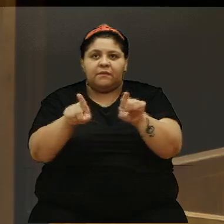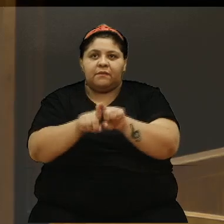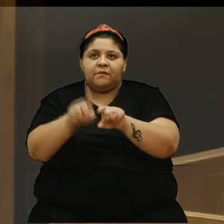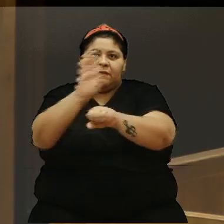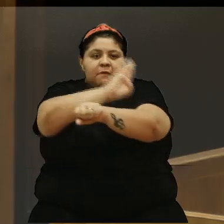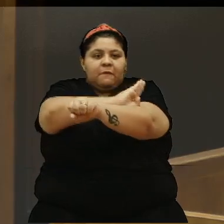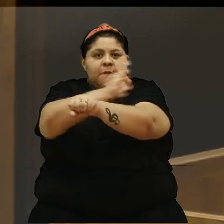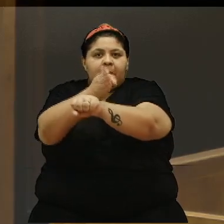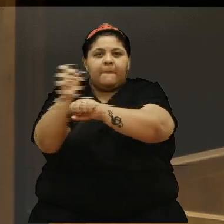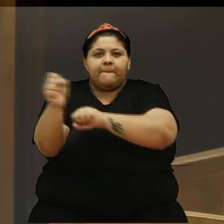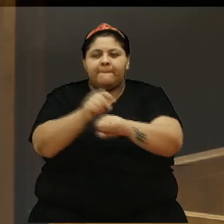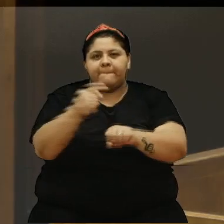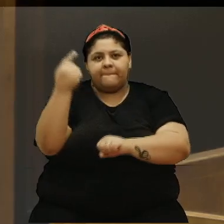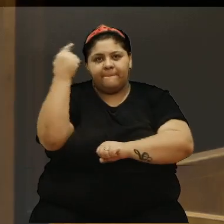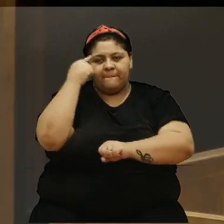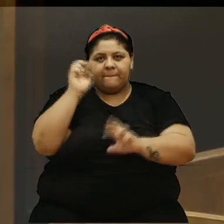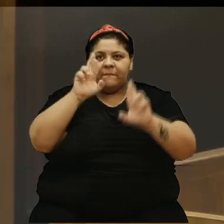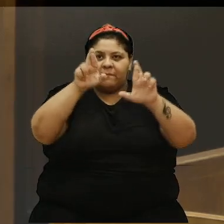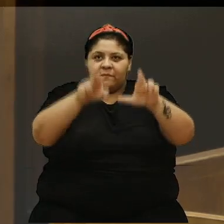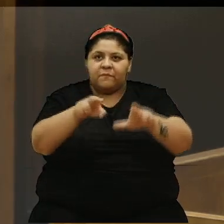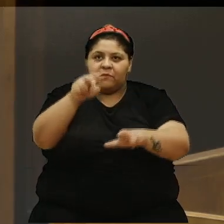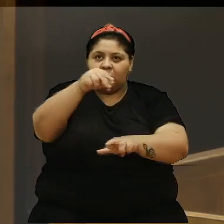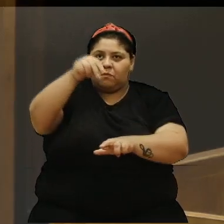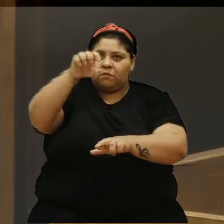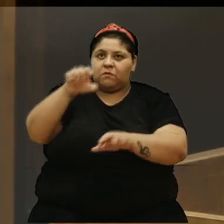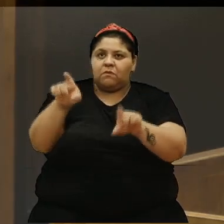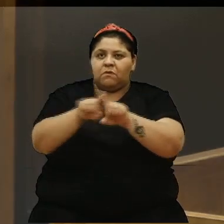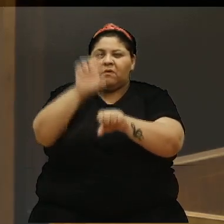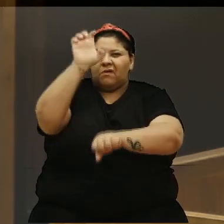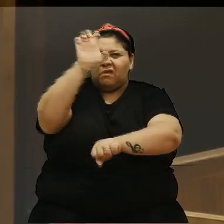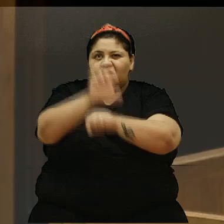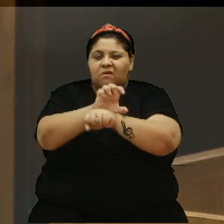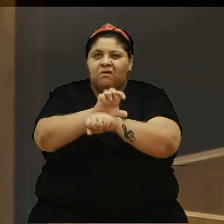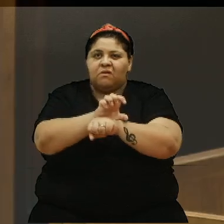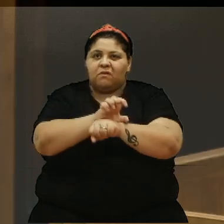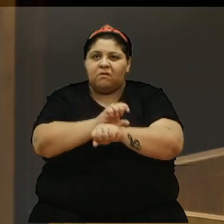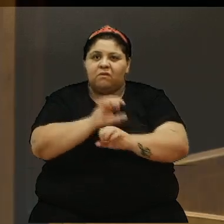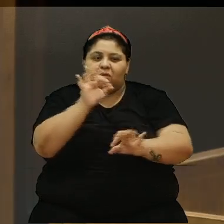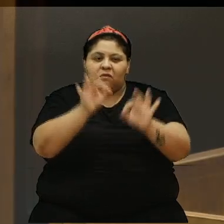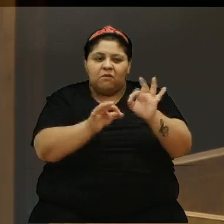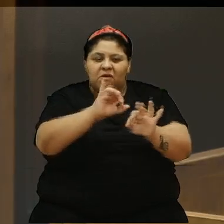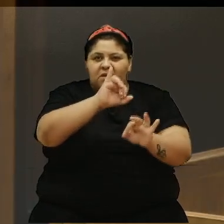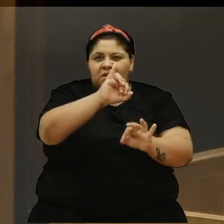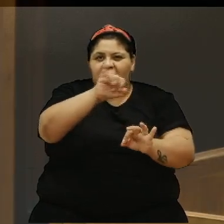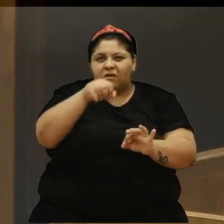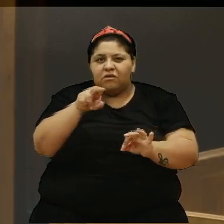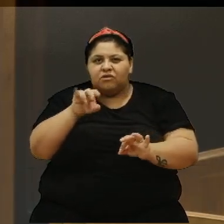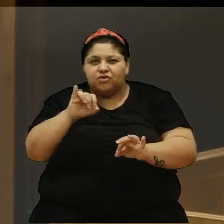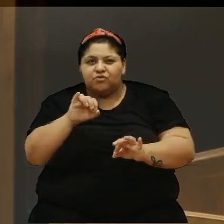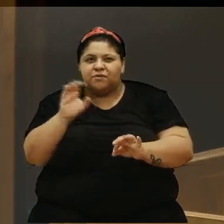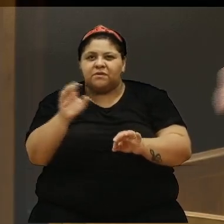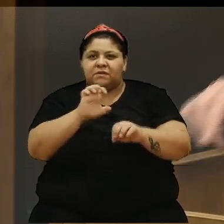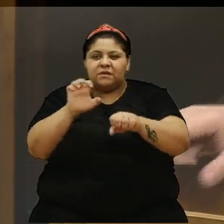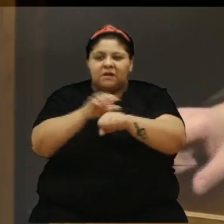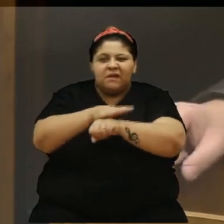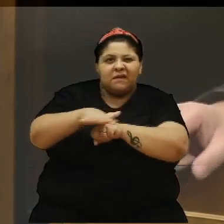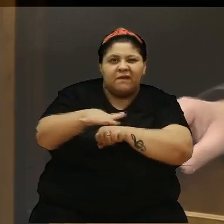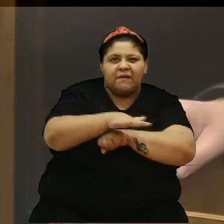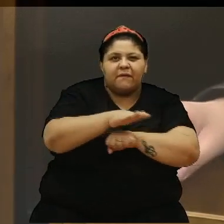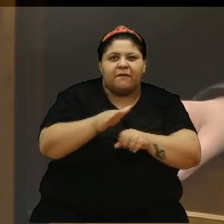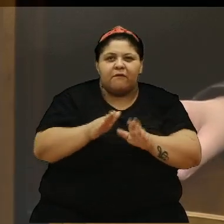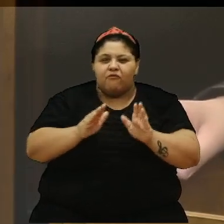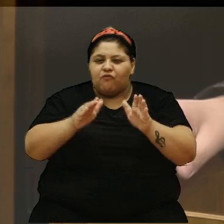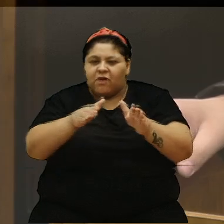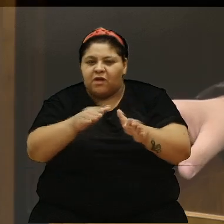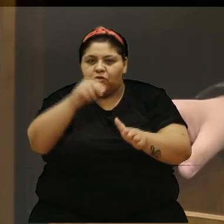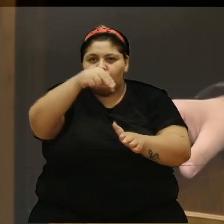Poderíamos pensar ainda na região noroeste do estado, talvez aquele setor de Juí, Palmeira das Missões, Erechim, mais ao noroeste do estado do Rio Grande do